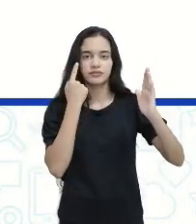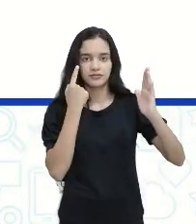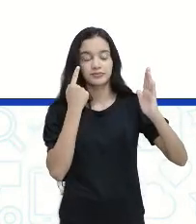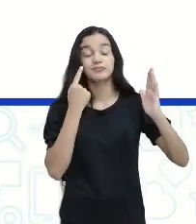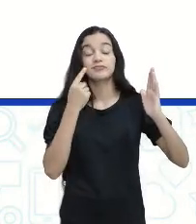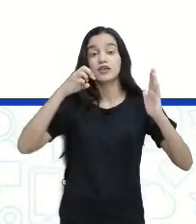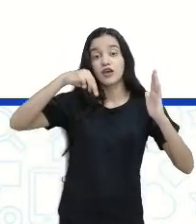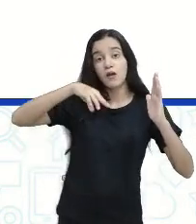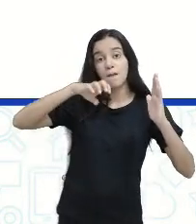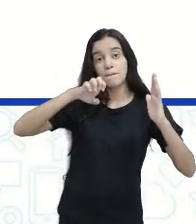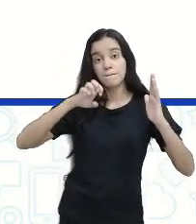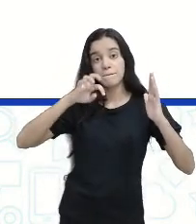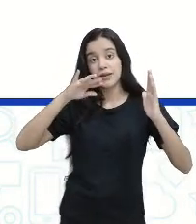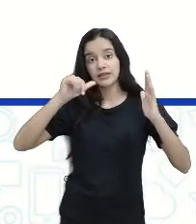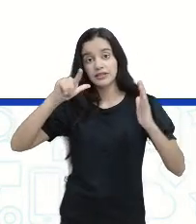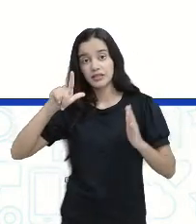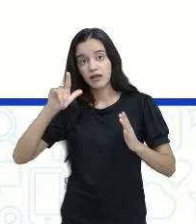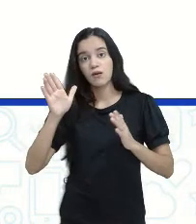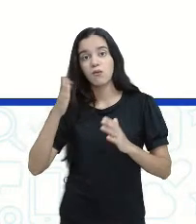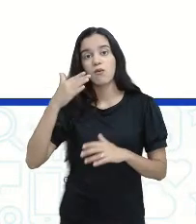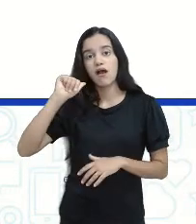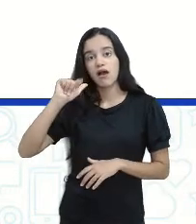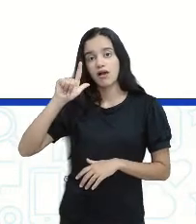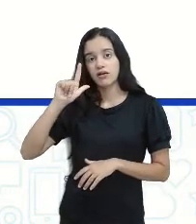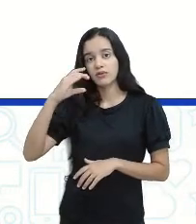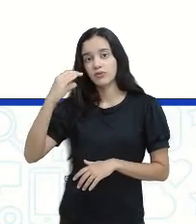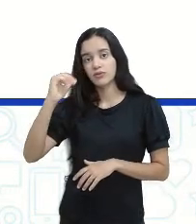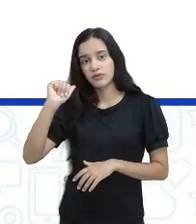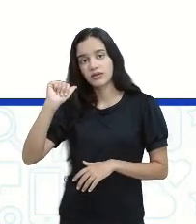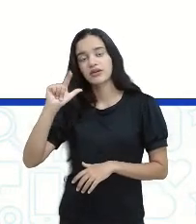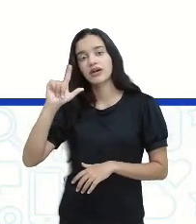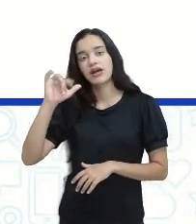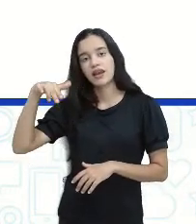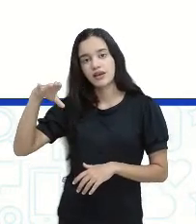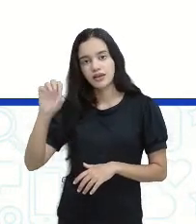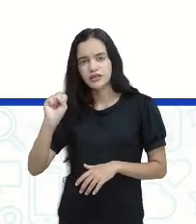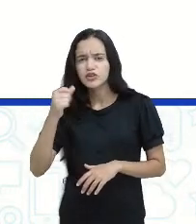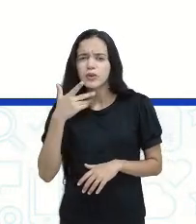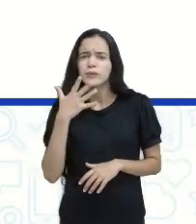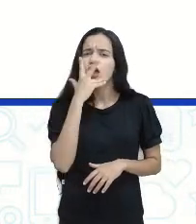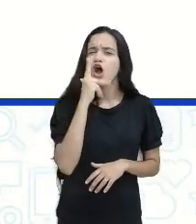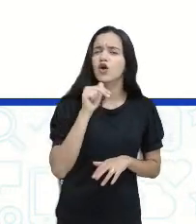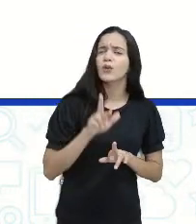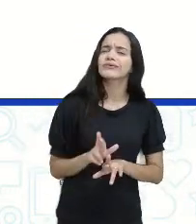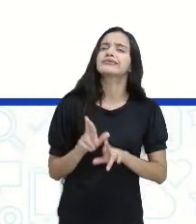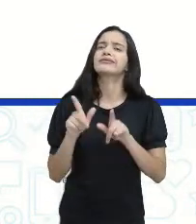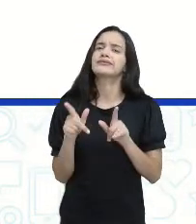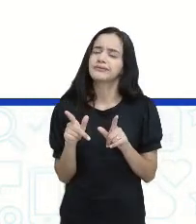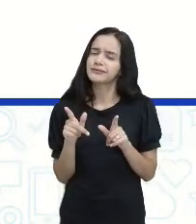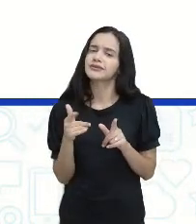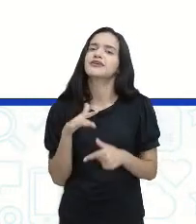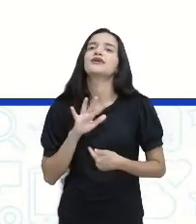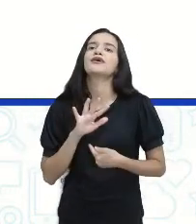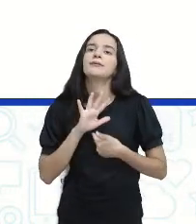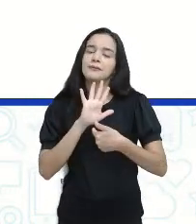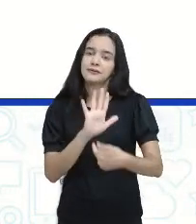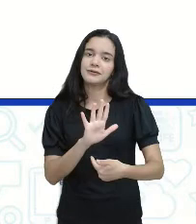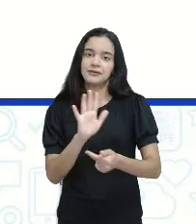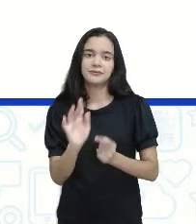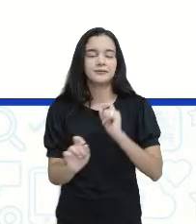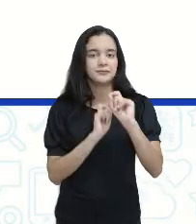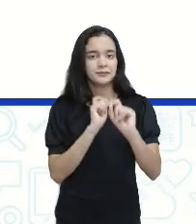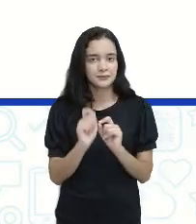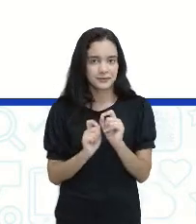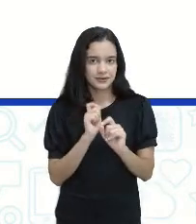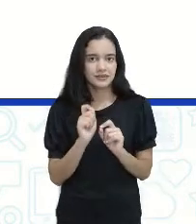alcalinos, né? Com exceção do hidrogênio, né, prof? Por isso que ele está com a corzinha diferente ali, né? Mostrando que ele